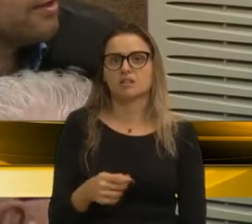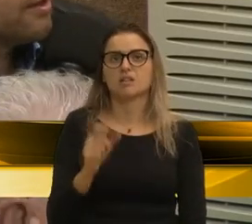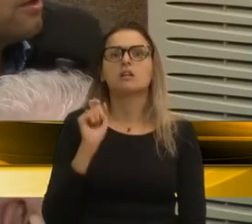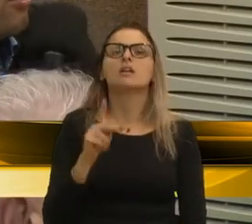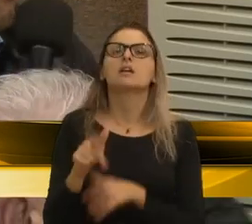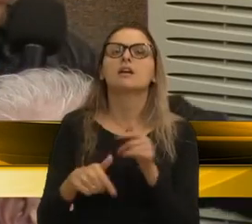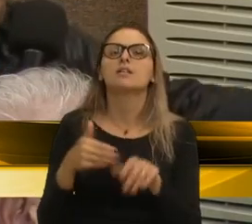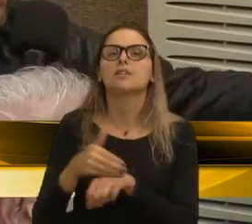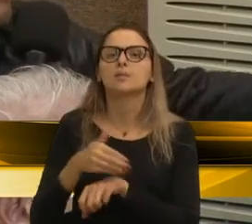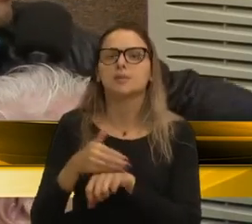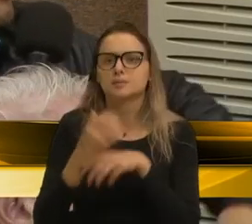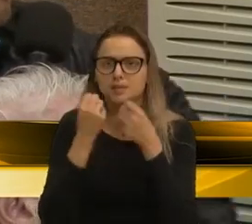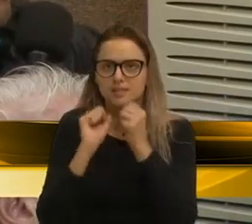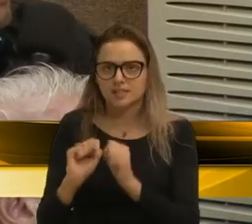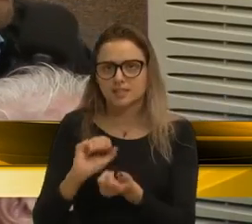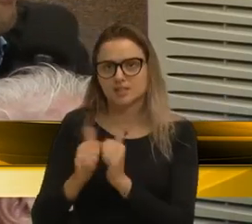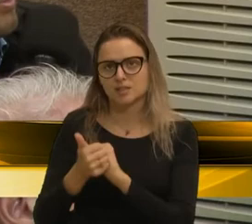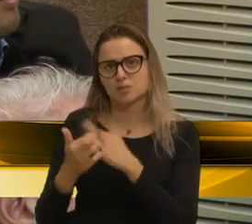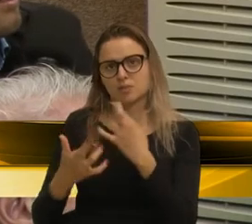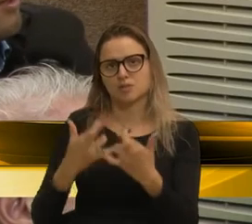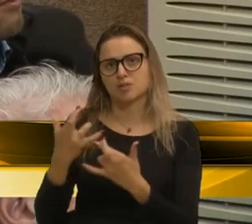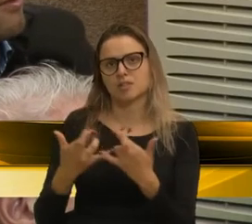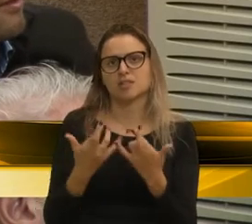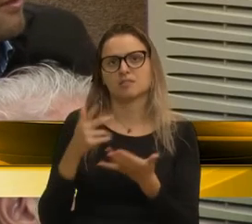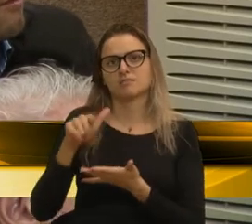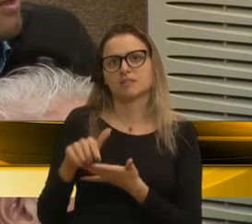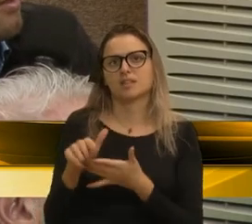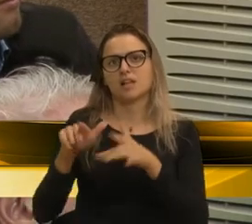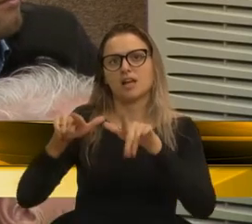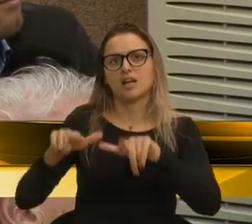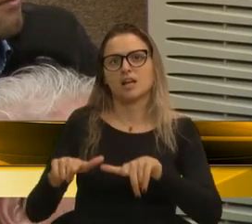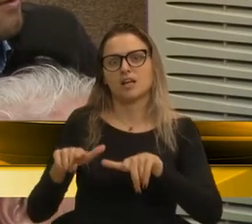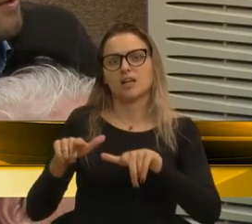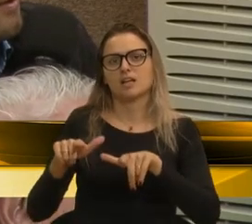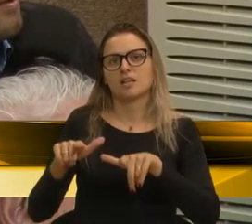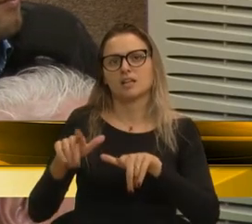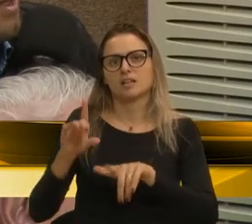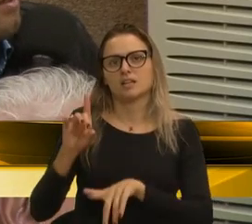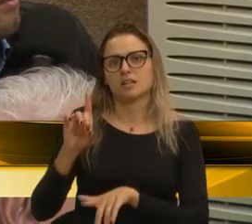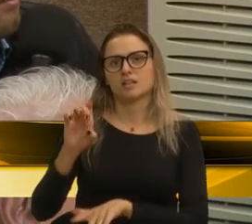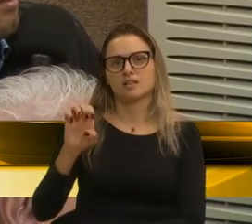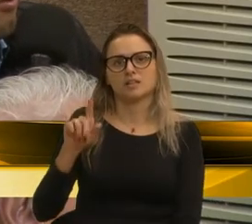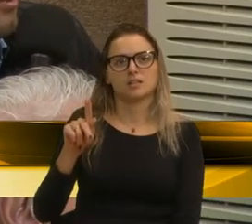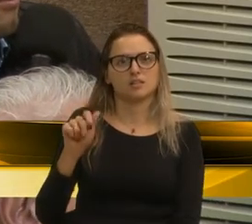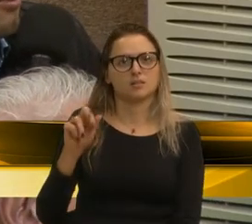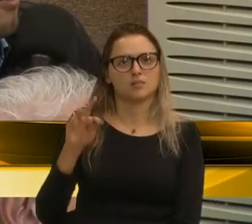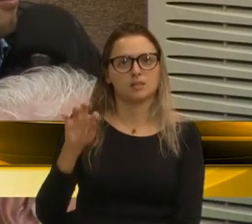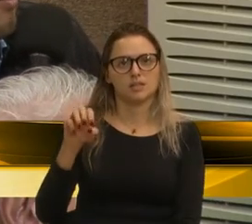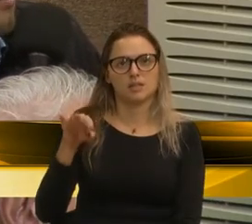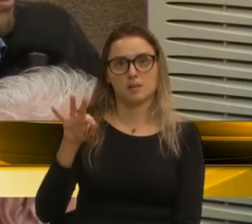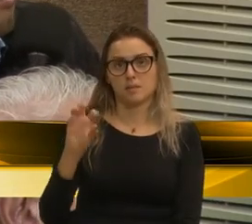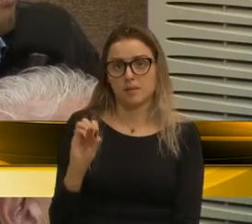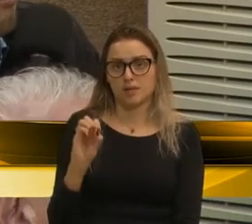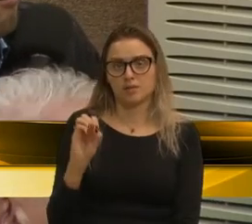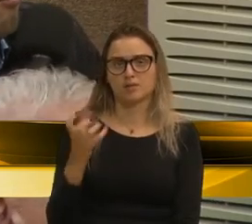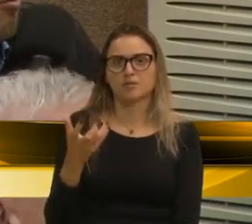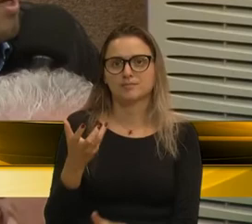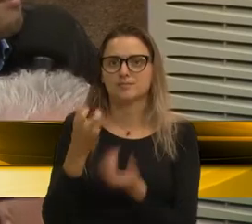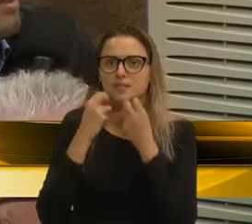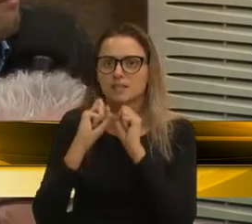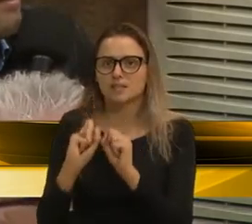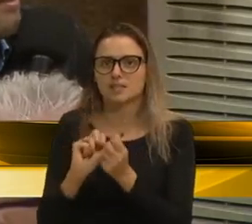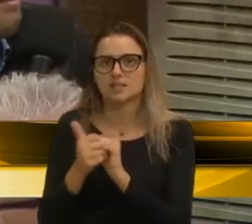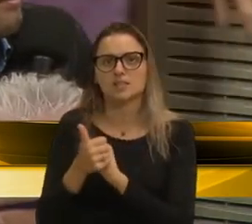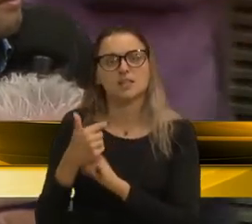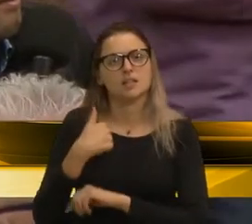Esporte e Lazer, que logo aí na frente vai virar departamento da Secretaria de Educação. Né? Então, ontem à noite, vereador Alberto, eu quero poupar